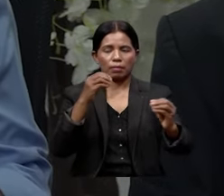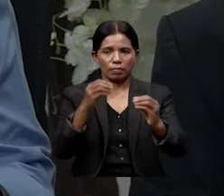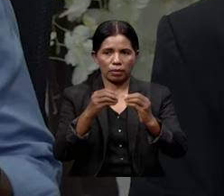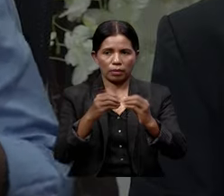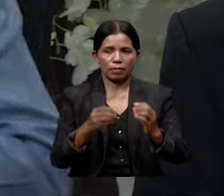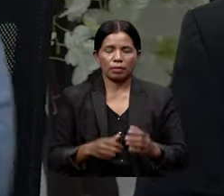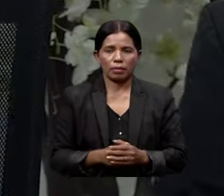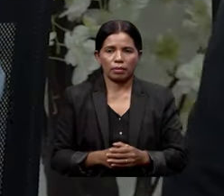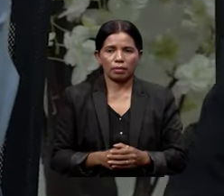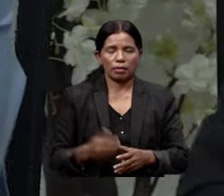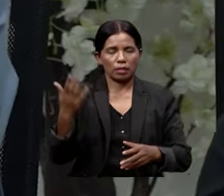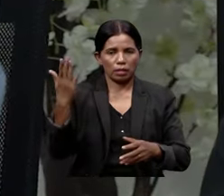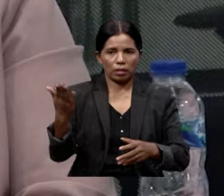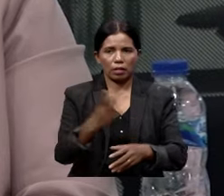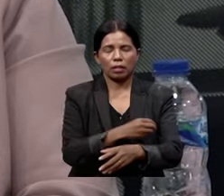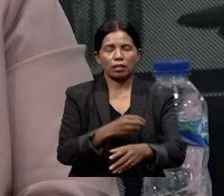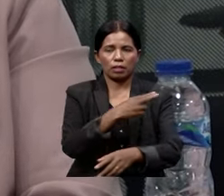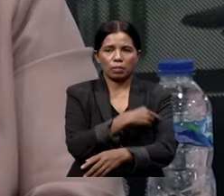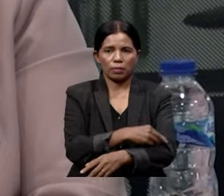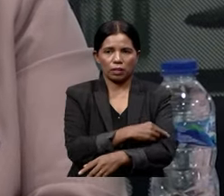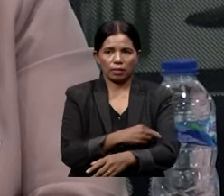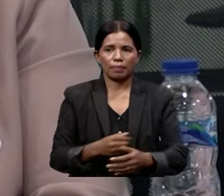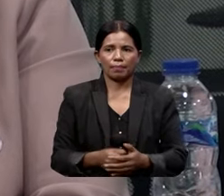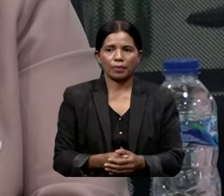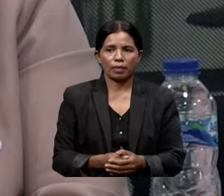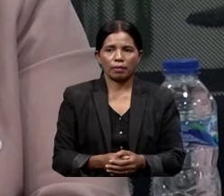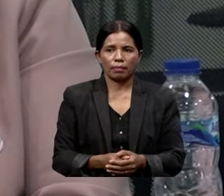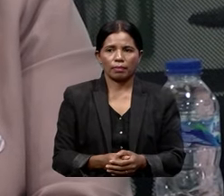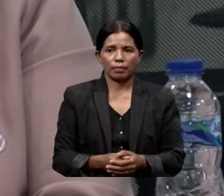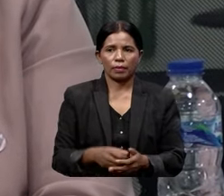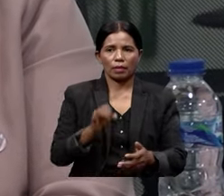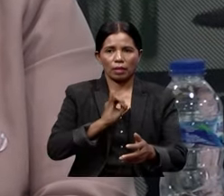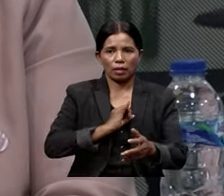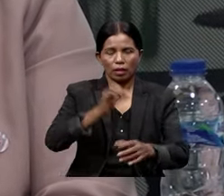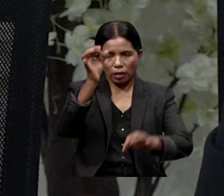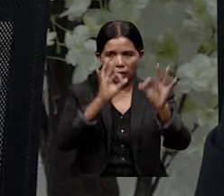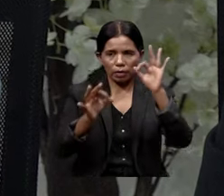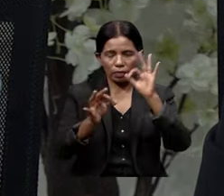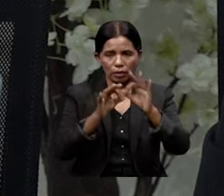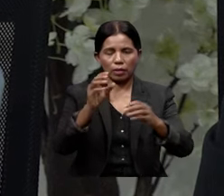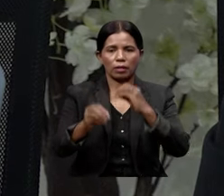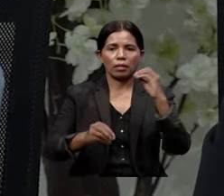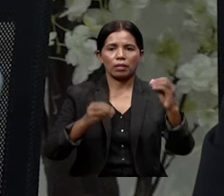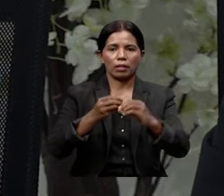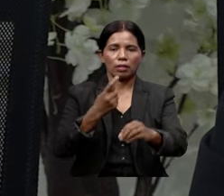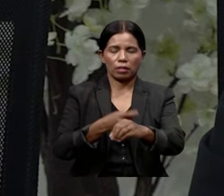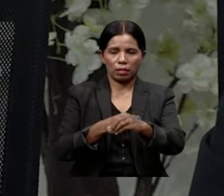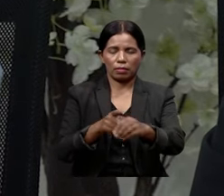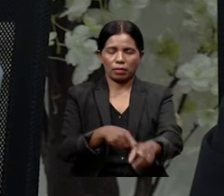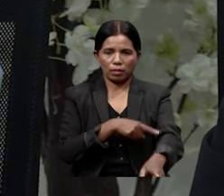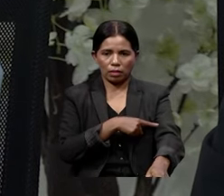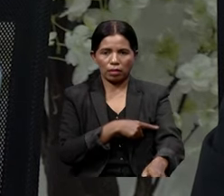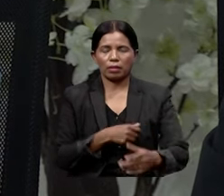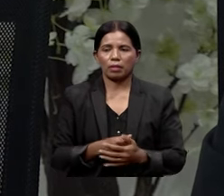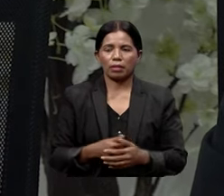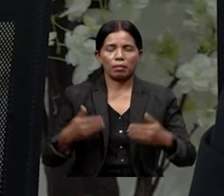a situação e o hospital. Mas ao fiar catac o tempo naro nebe